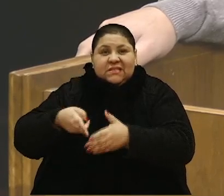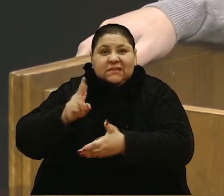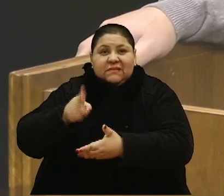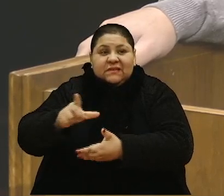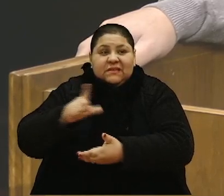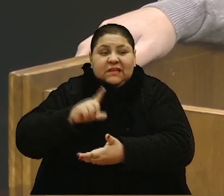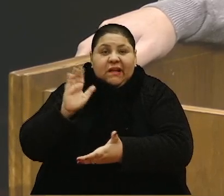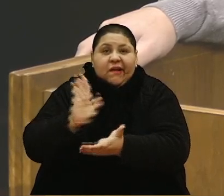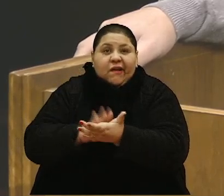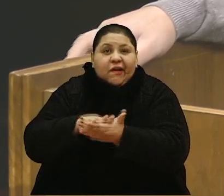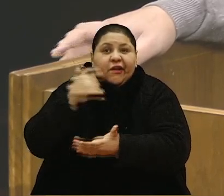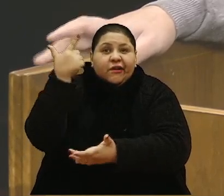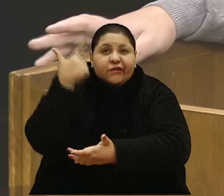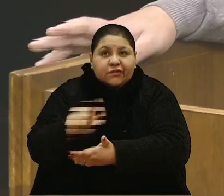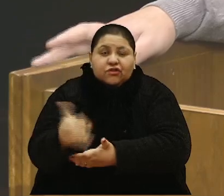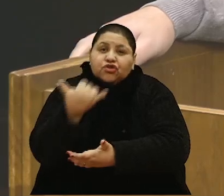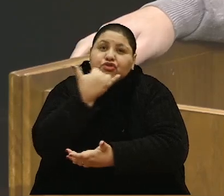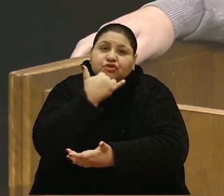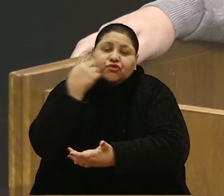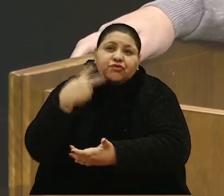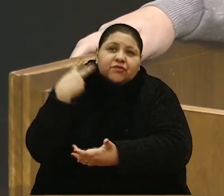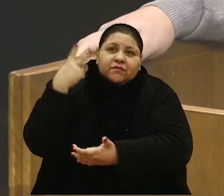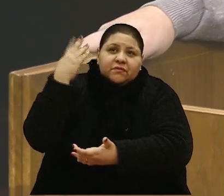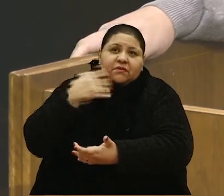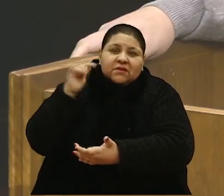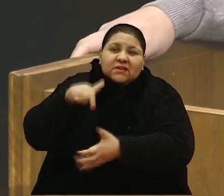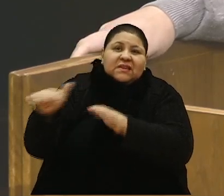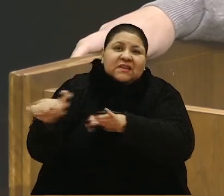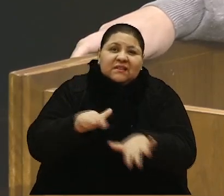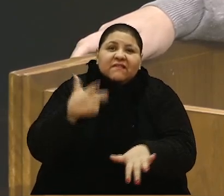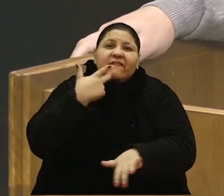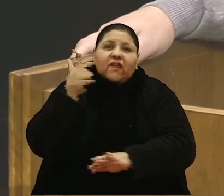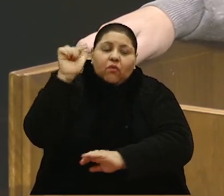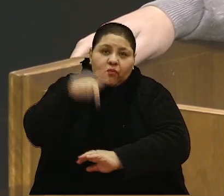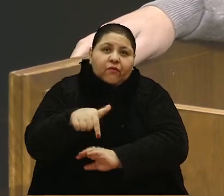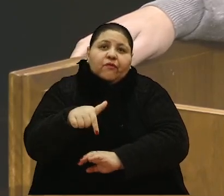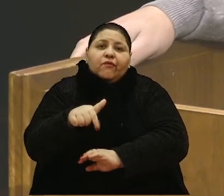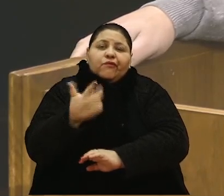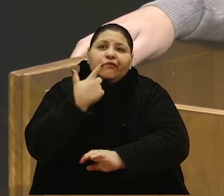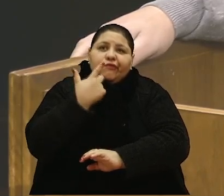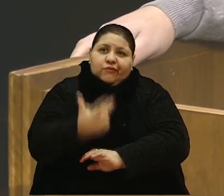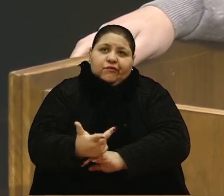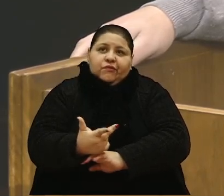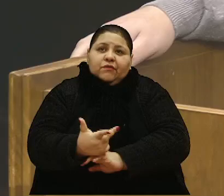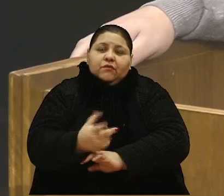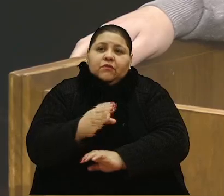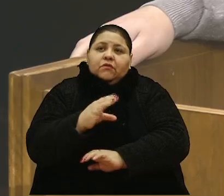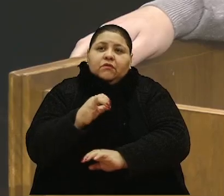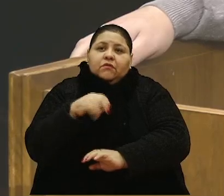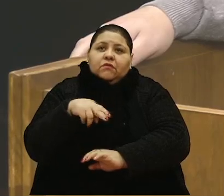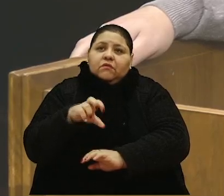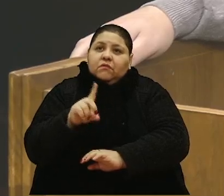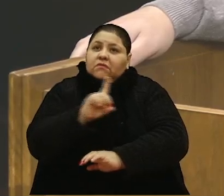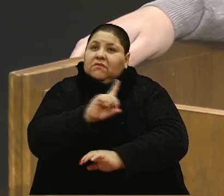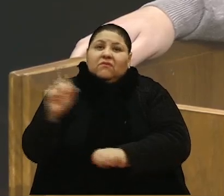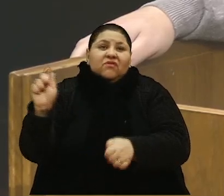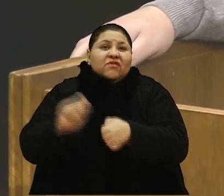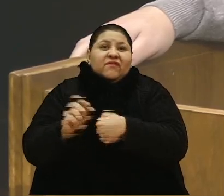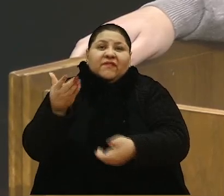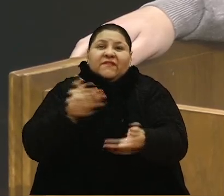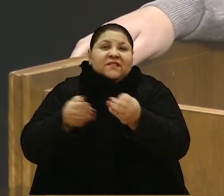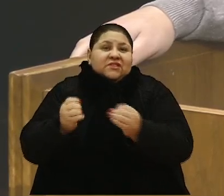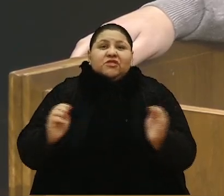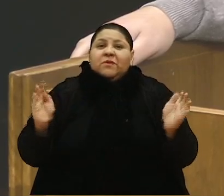cobrança. De novo, desculpa, mas vereadora Daiane Mello, essa semana a senhora trouxe aqui de novo falando que o Cined não está fazendo atendimento ao